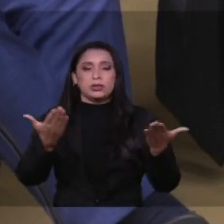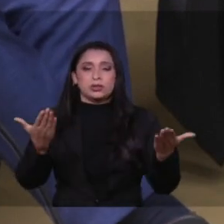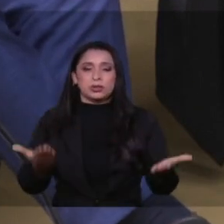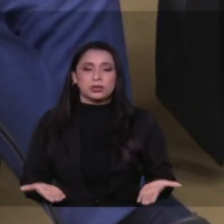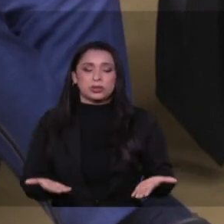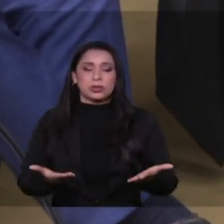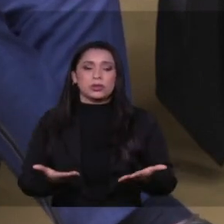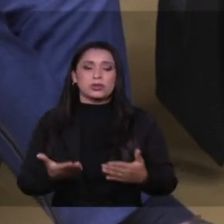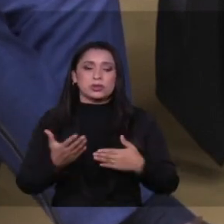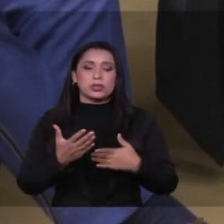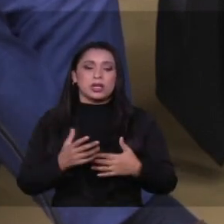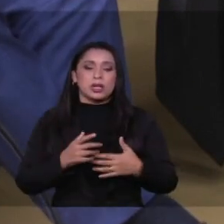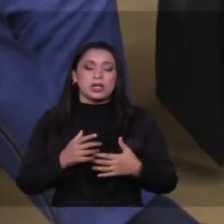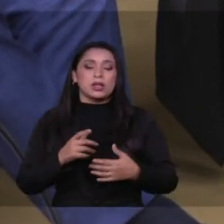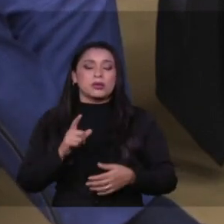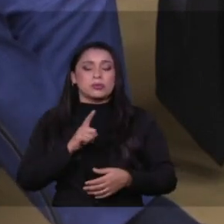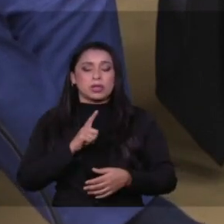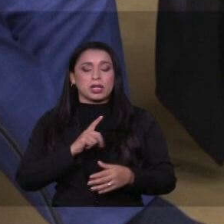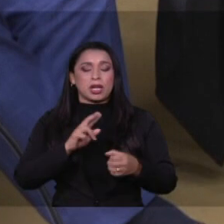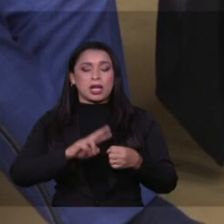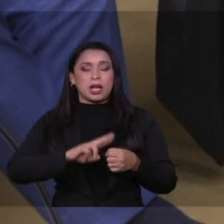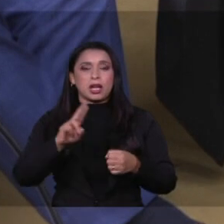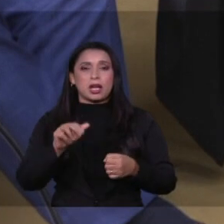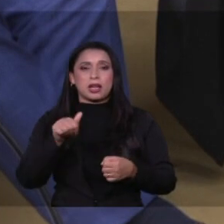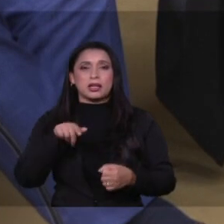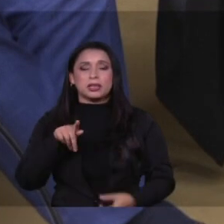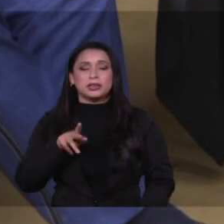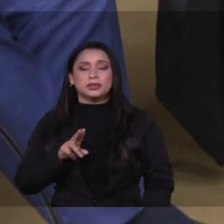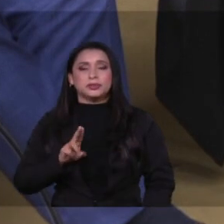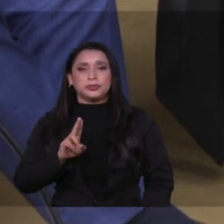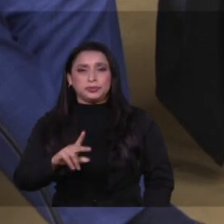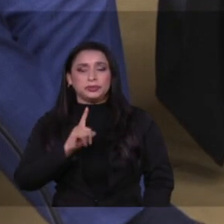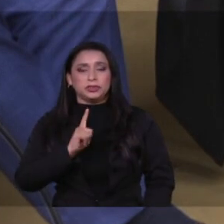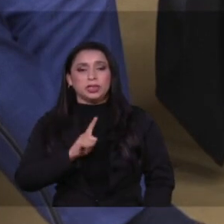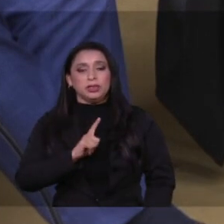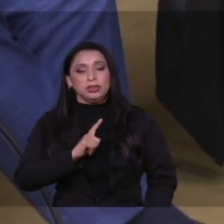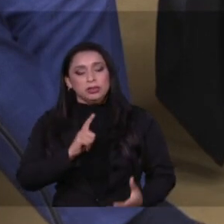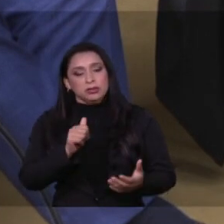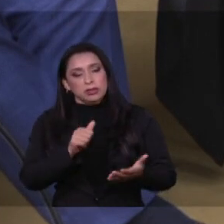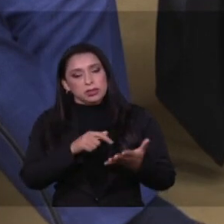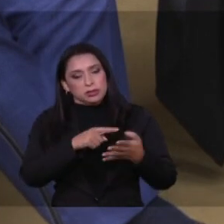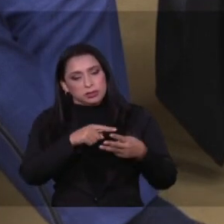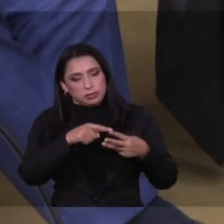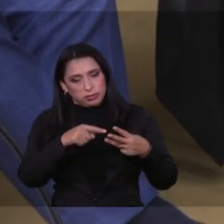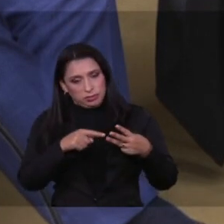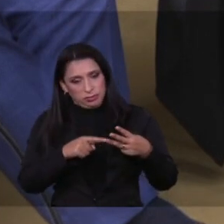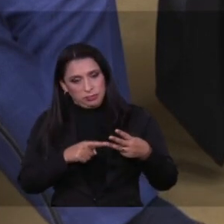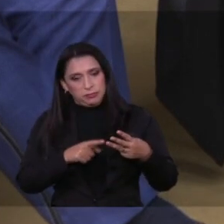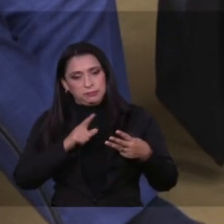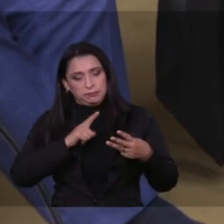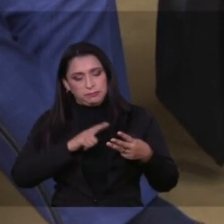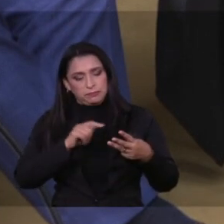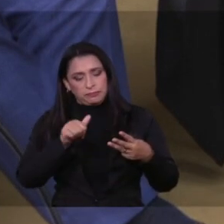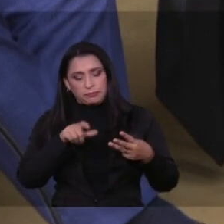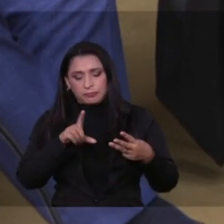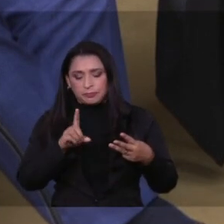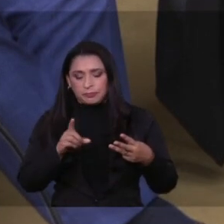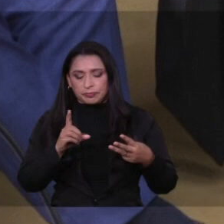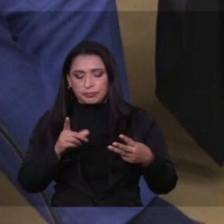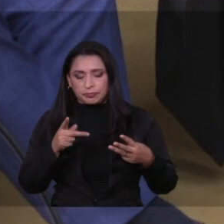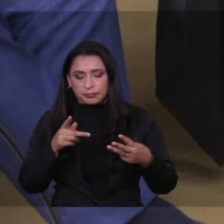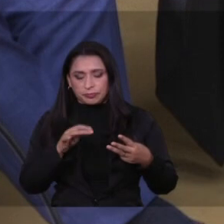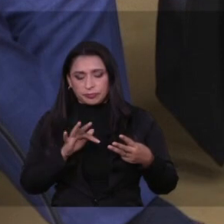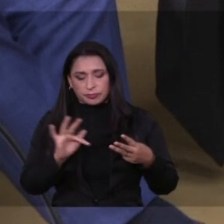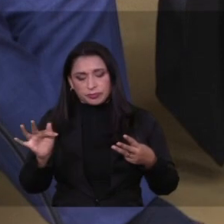e a generosidade da escuta, a Advocacia Geral da União requer que, ao apreciar as presentes ADPFs, essa Suprema Corte leve em consideração o atual